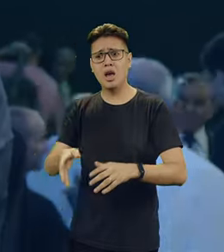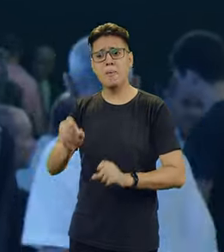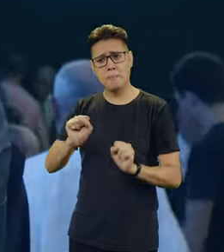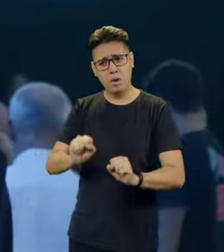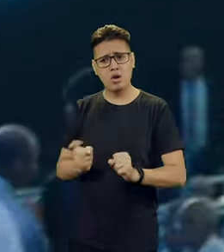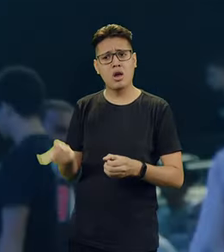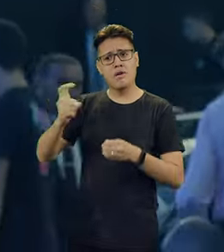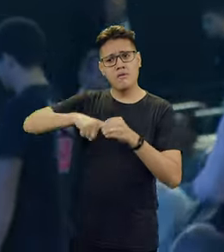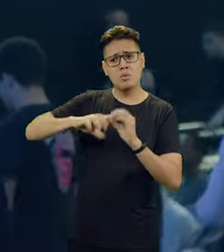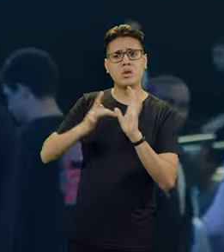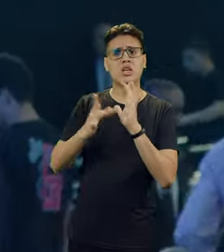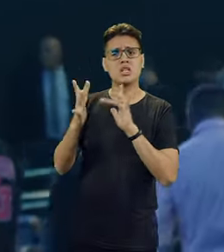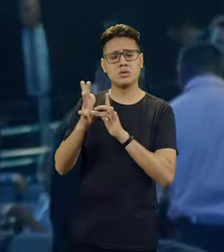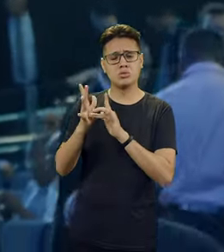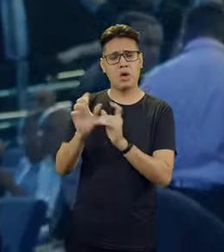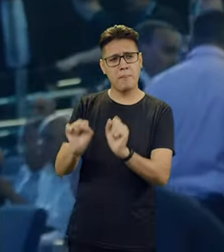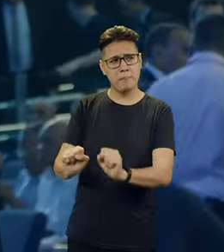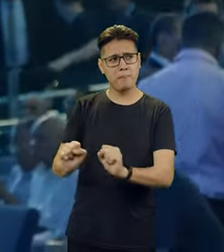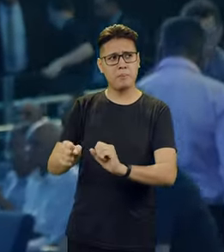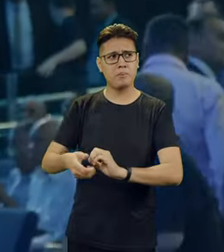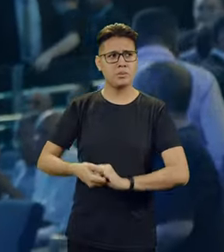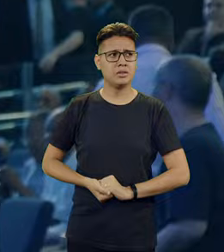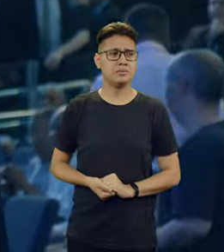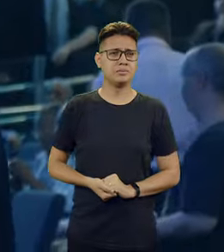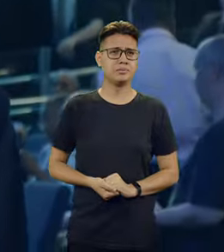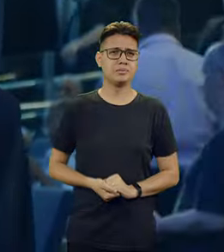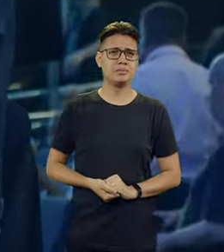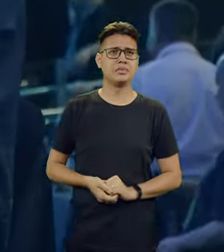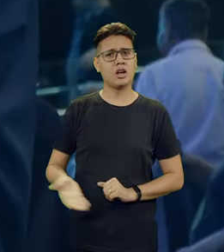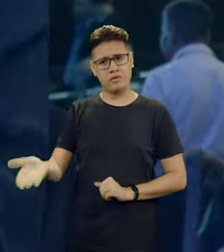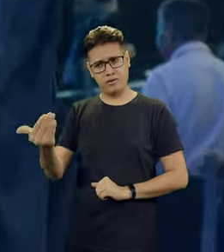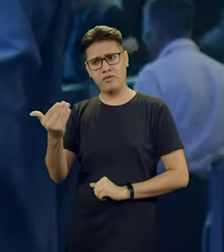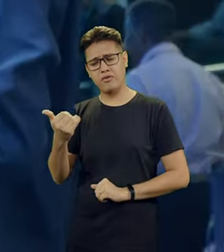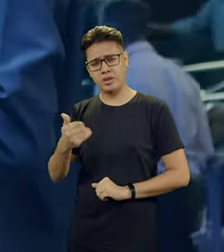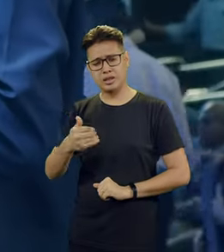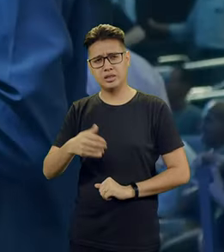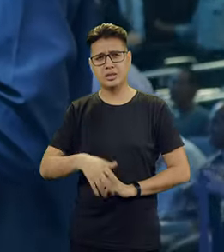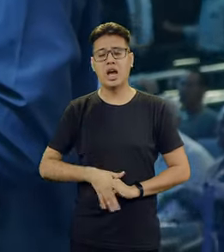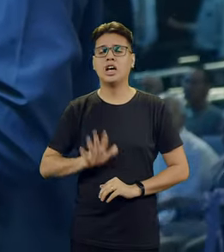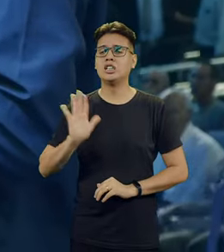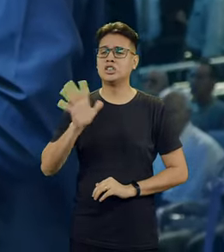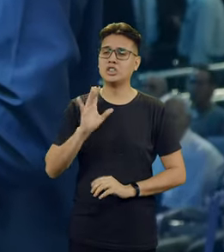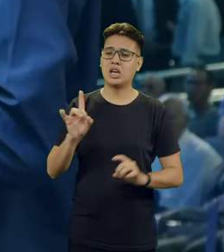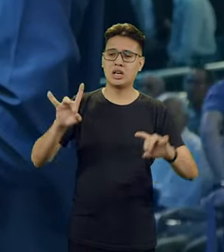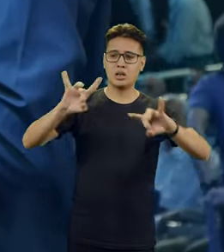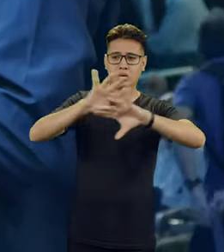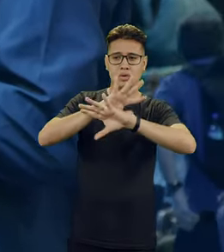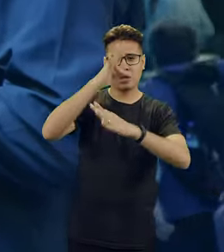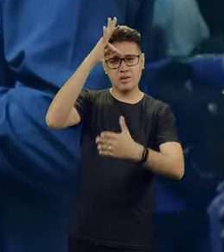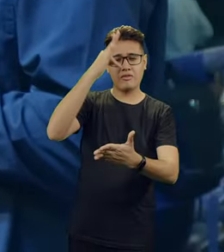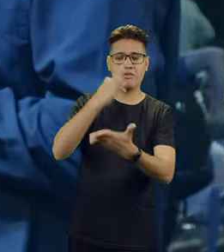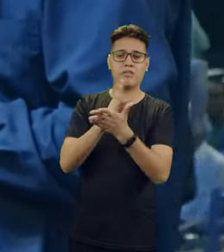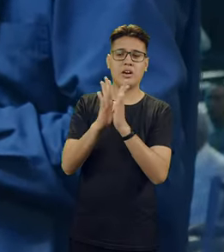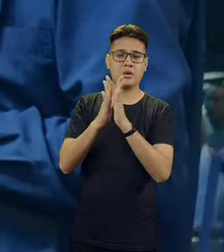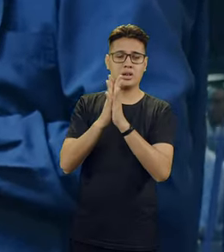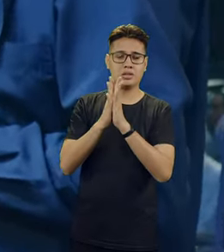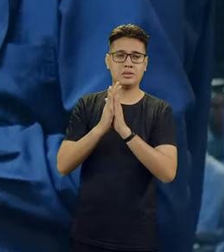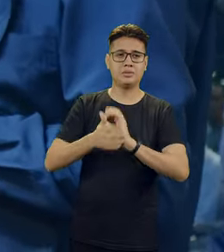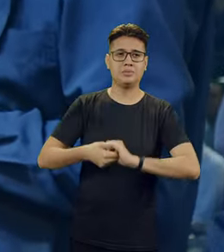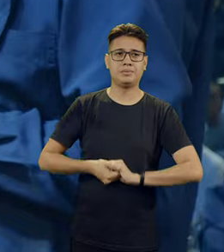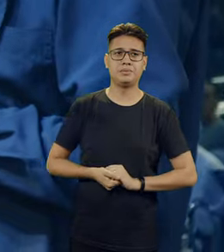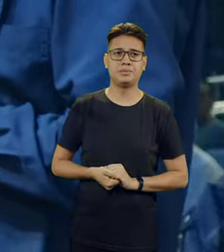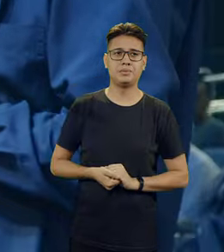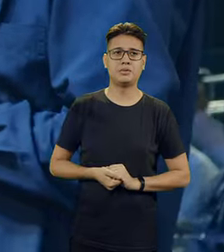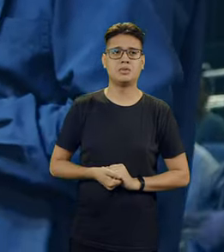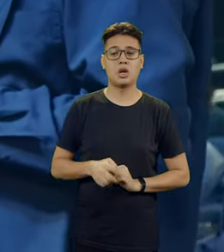que está afastado, desviado do Evangelho. Venha à frente, irmão. Já vamos fazer a oração da fé. Eu não vou tomar muito tempo, já vamos fazer a